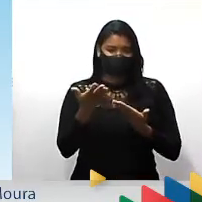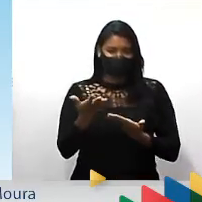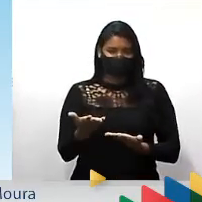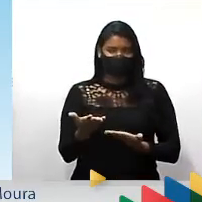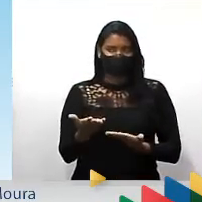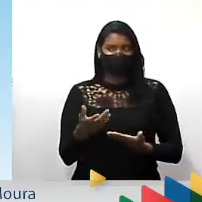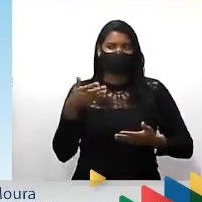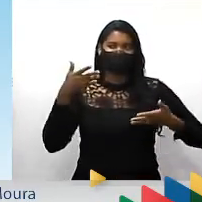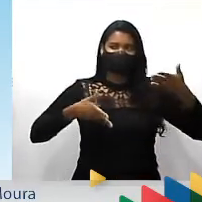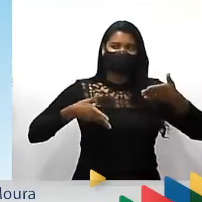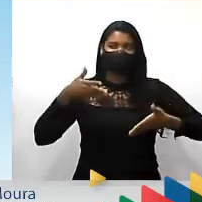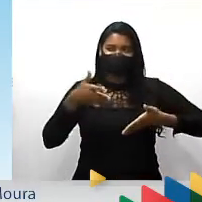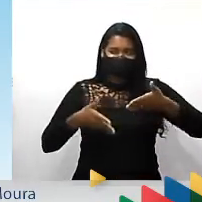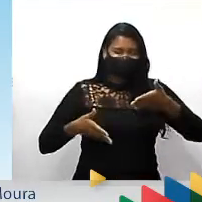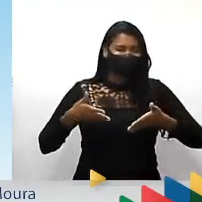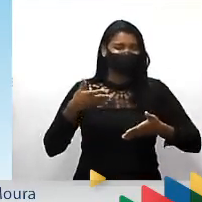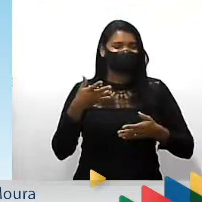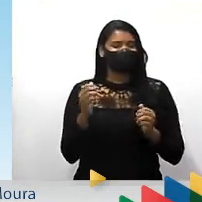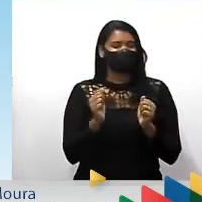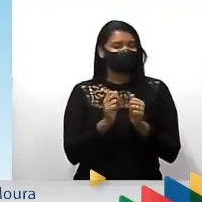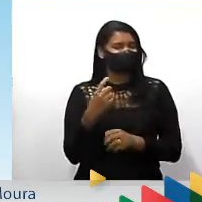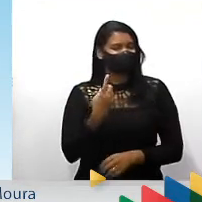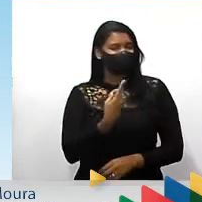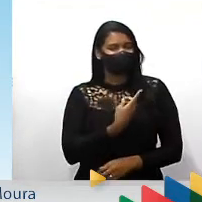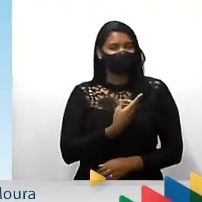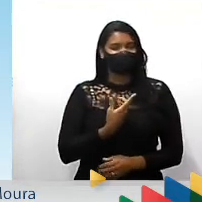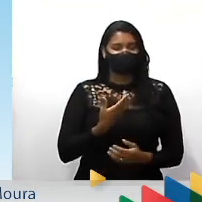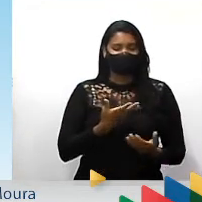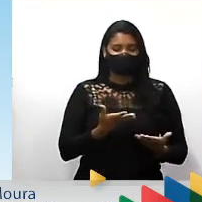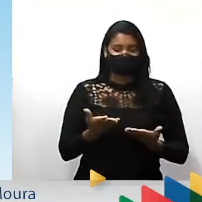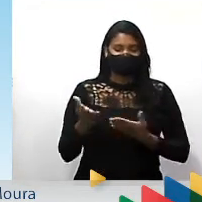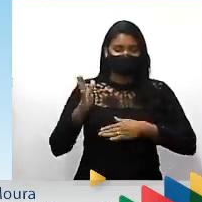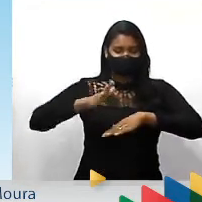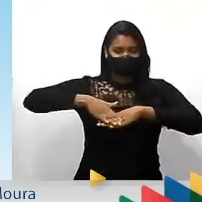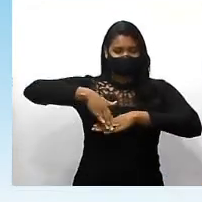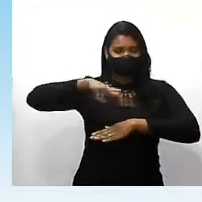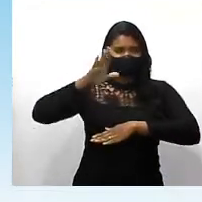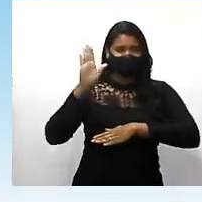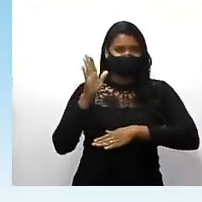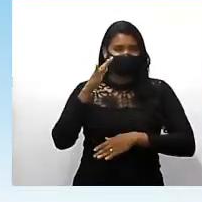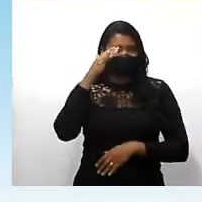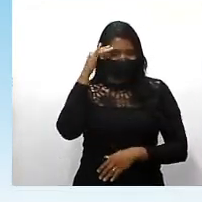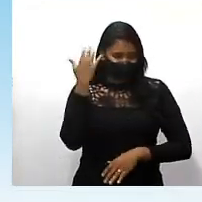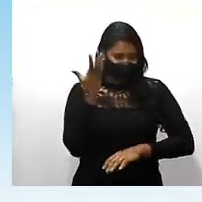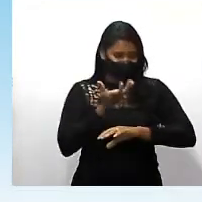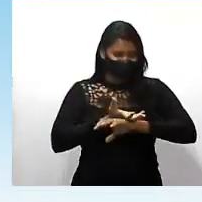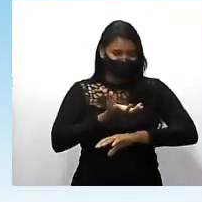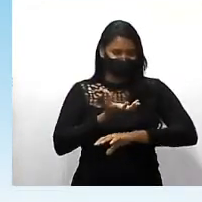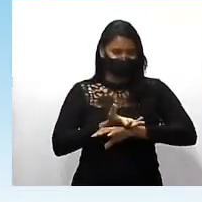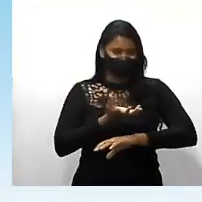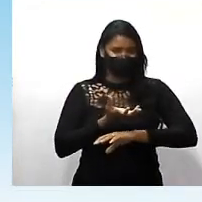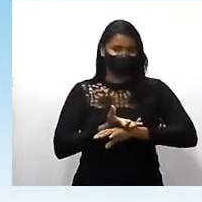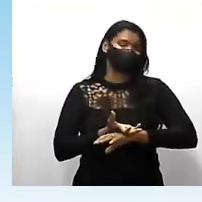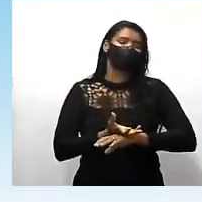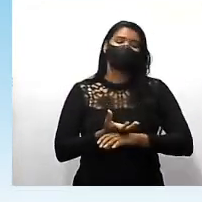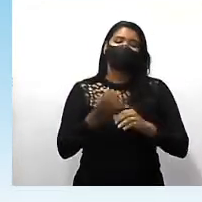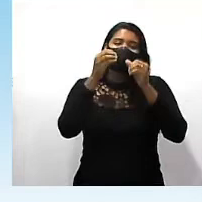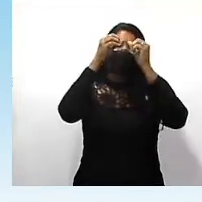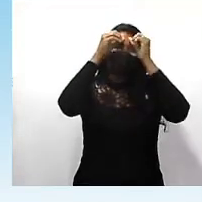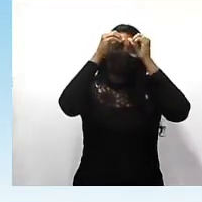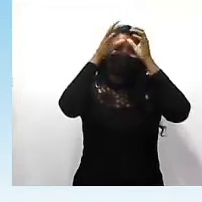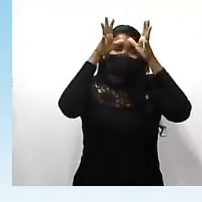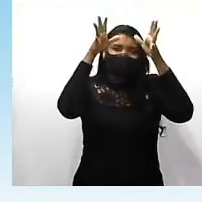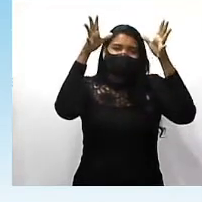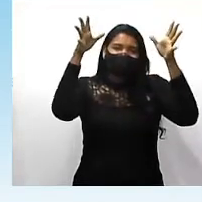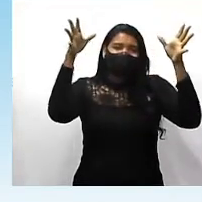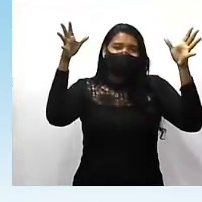vai participar aqui conosco. Vamos estudar um pouco mais sobre essa disciplina que vai abrir nossa mente,